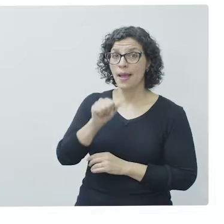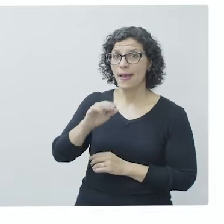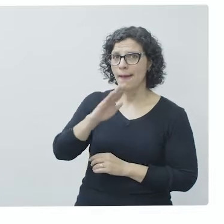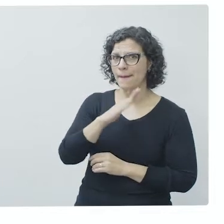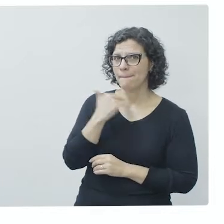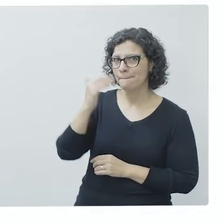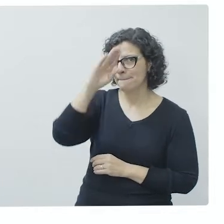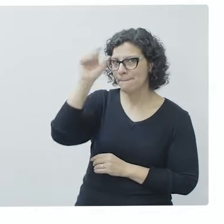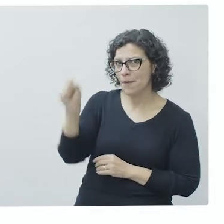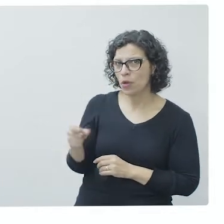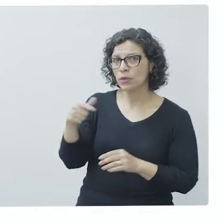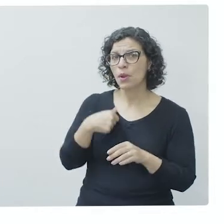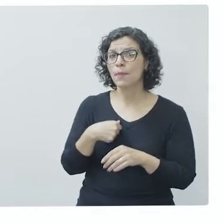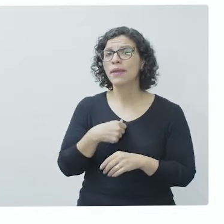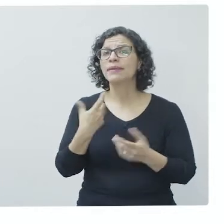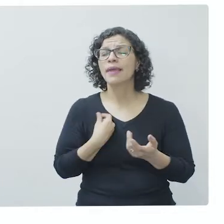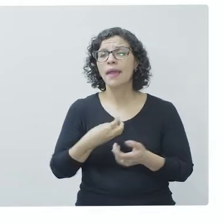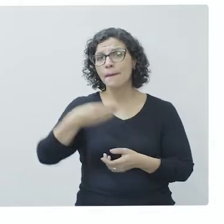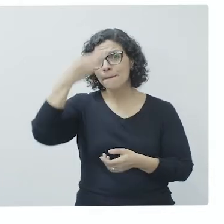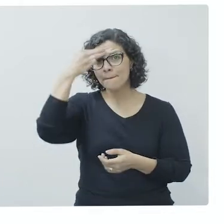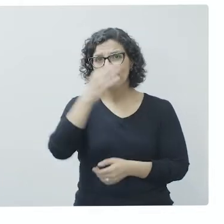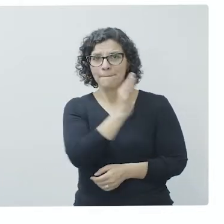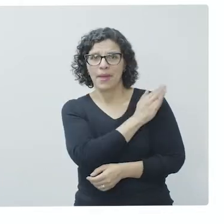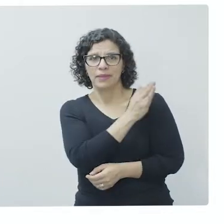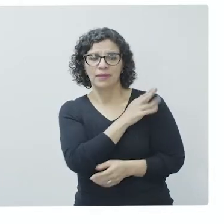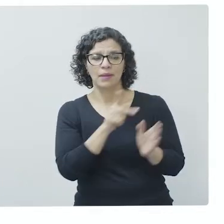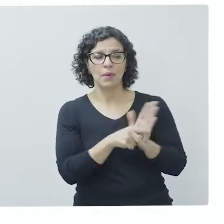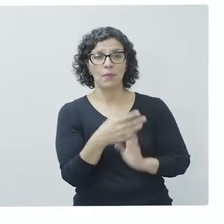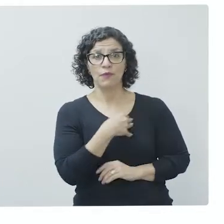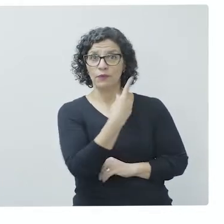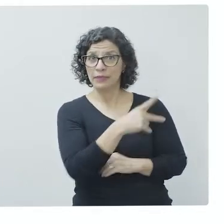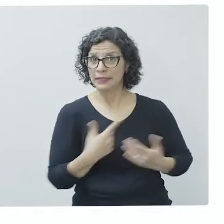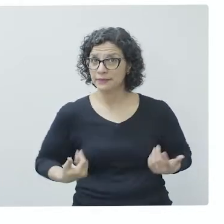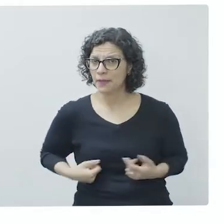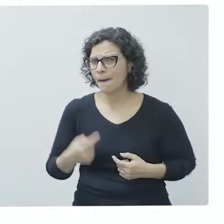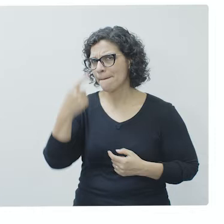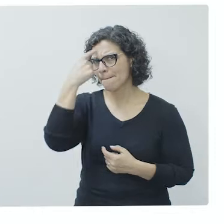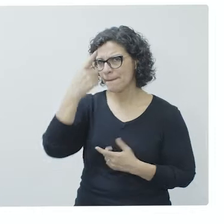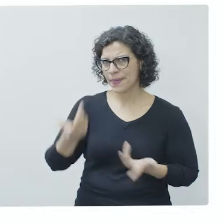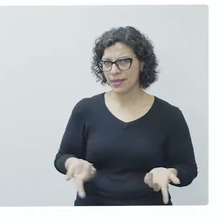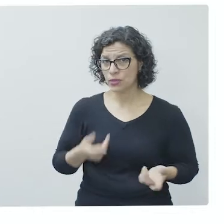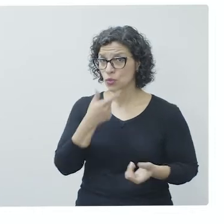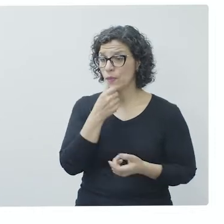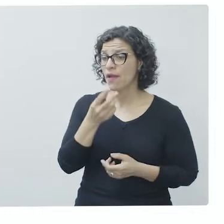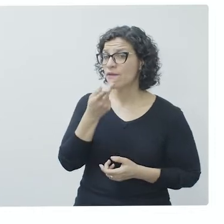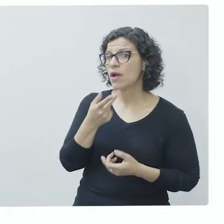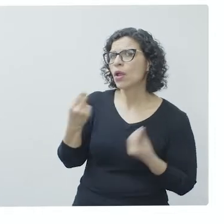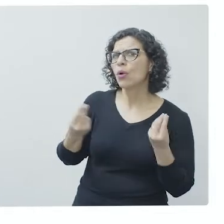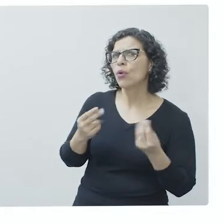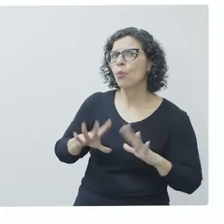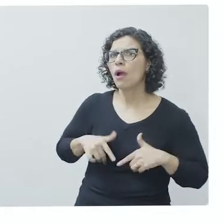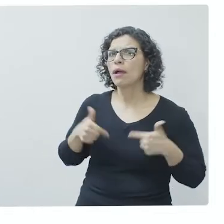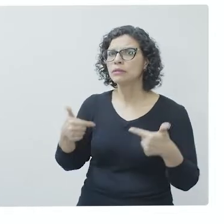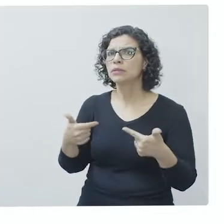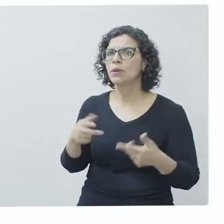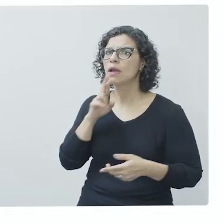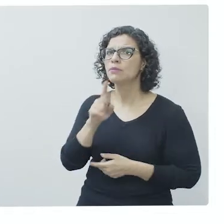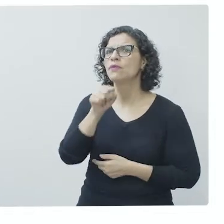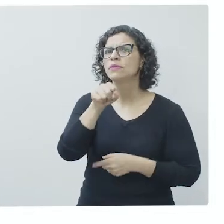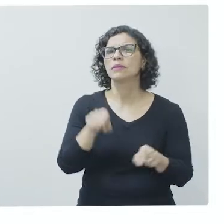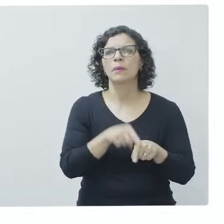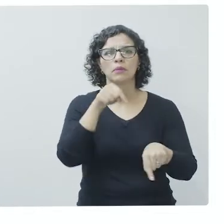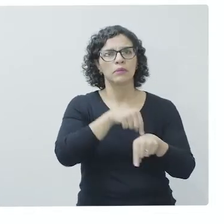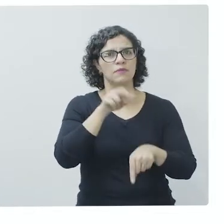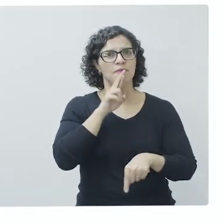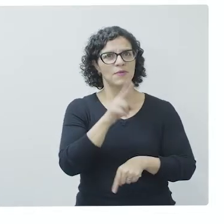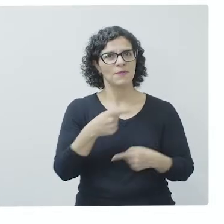oferta da morte para ser madrinha de seu filho? Pense, qual poderia ser a reação do homem? Qual seria a sua reação? Vou